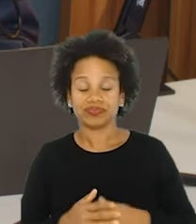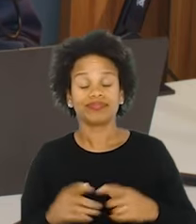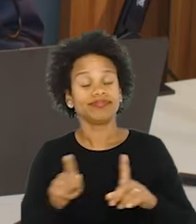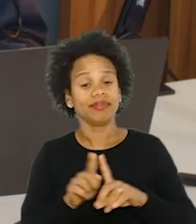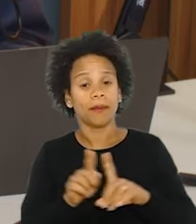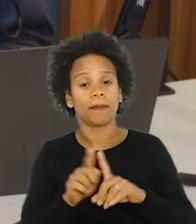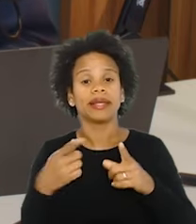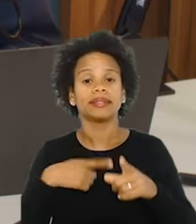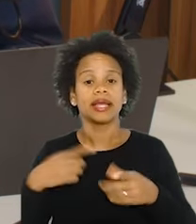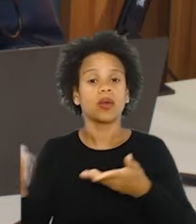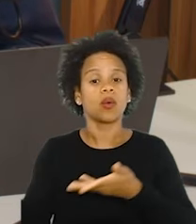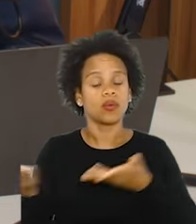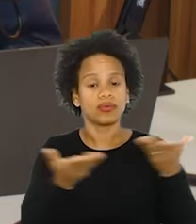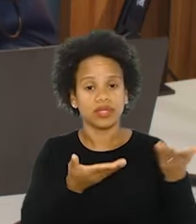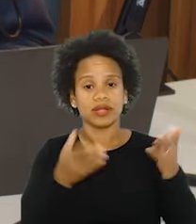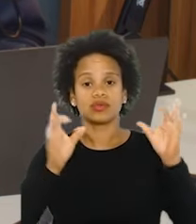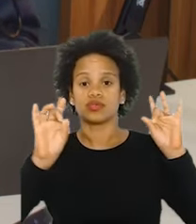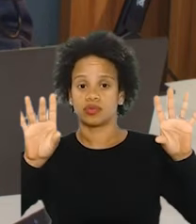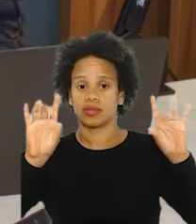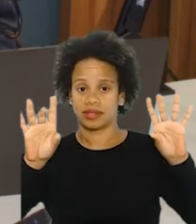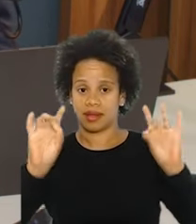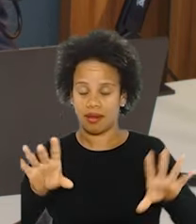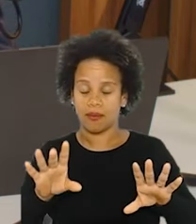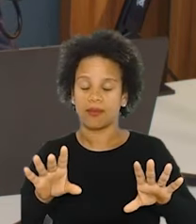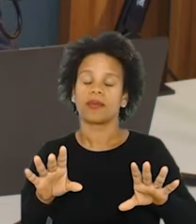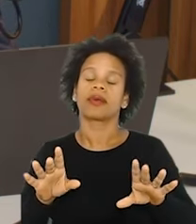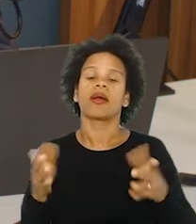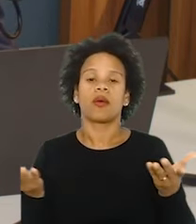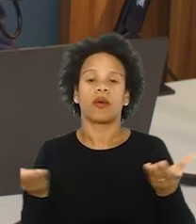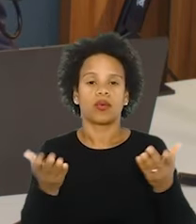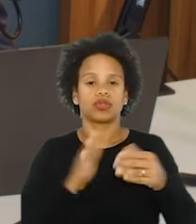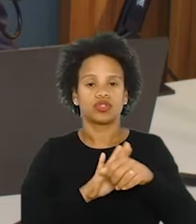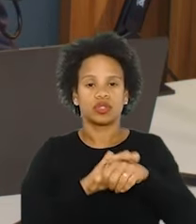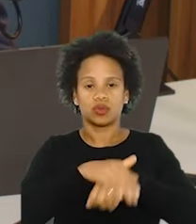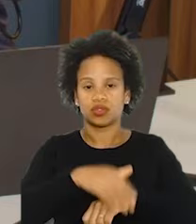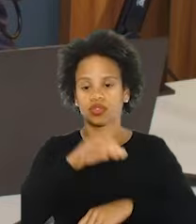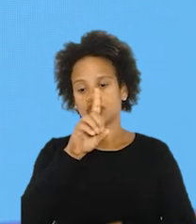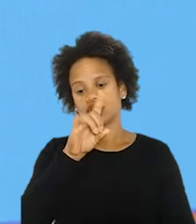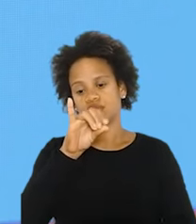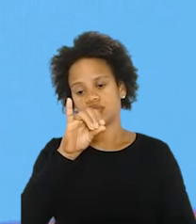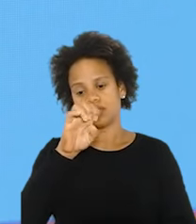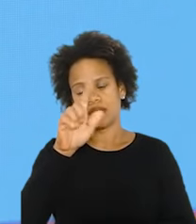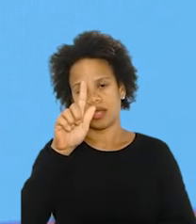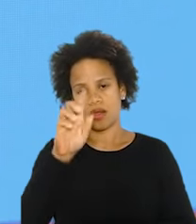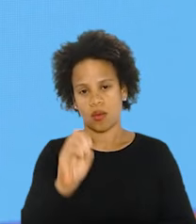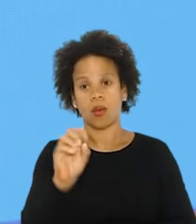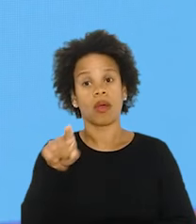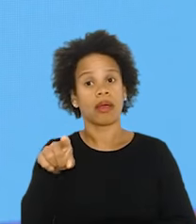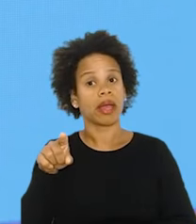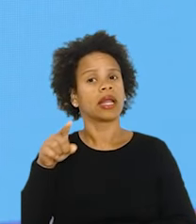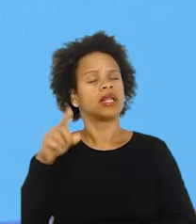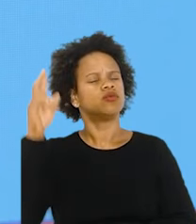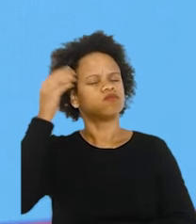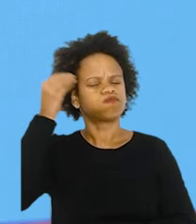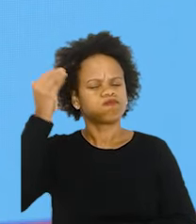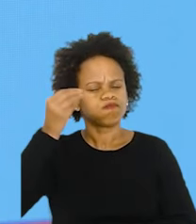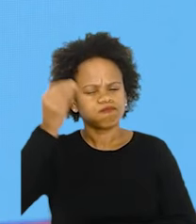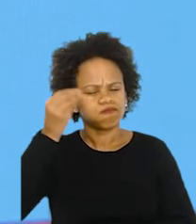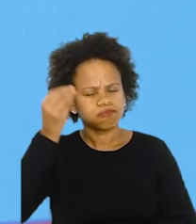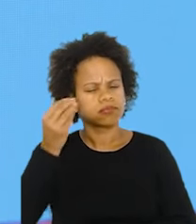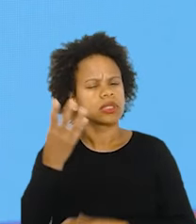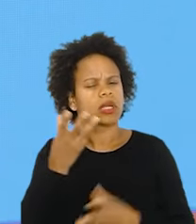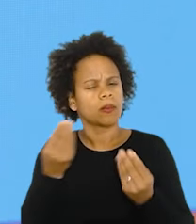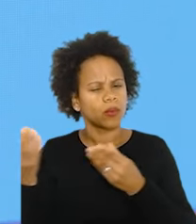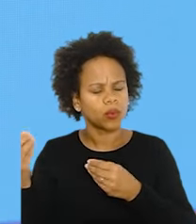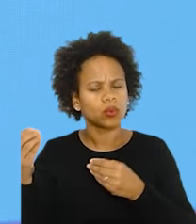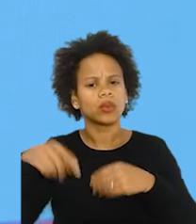convidado especial essa noite né Não menos especial mas o o Diego ele tem uma vasta experiência com declaração anual também né